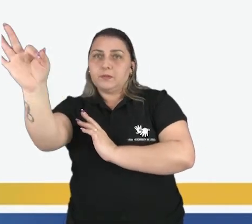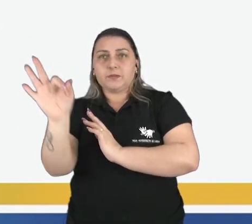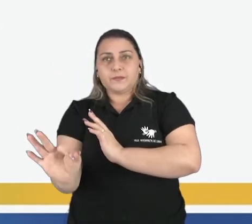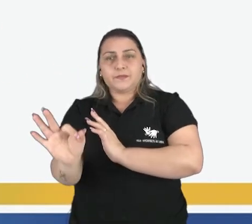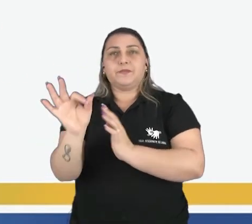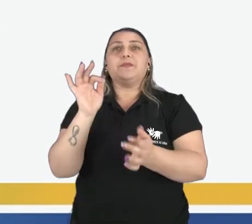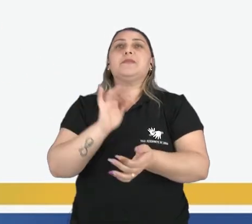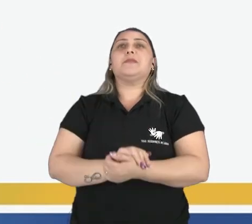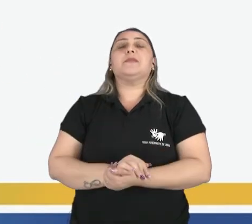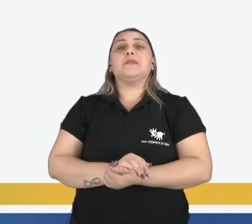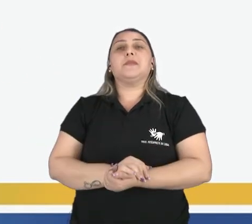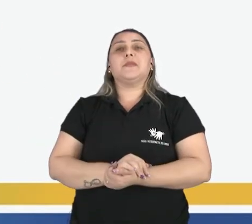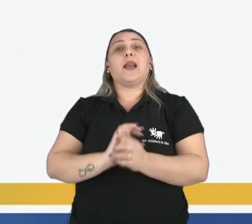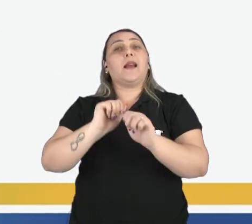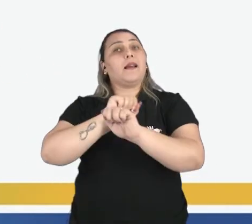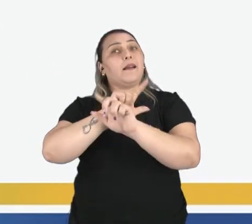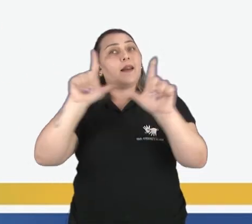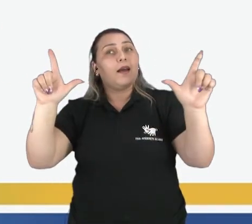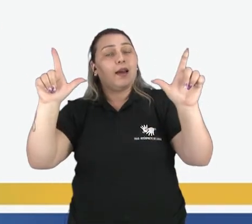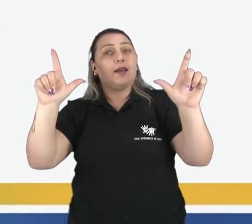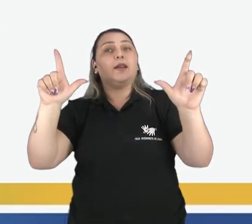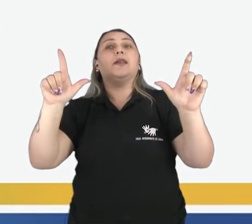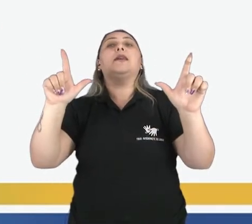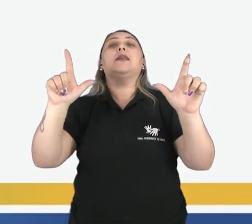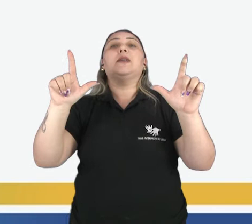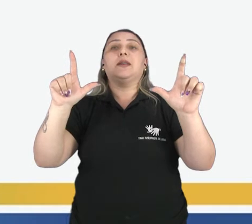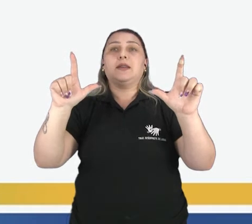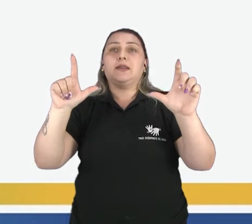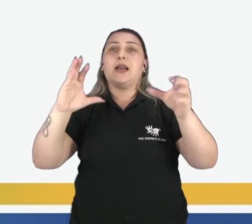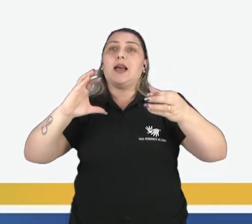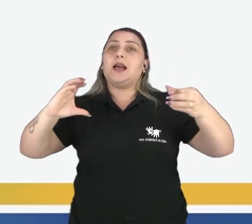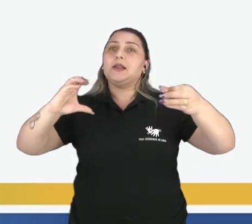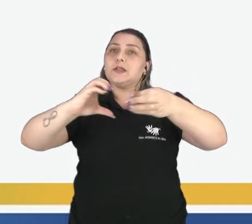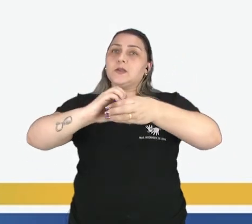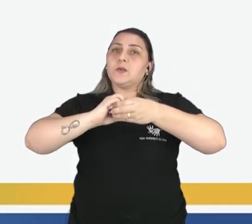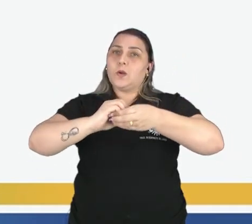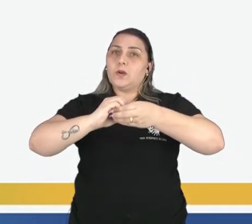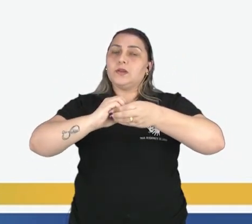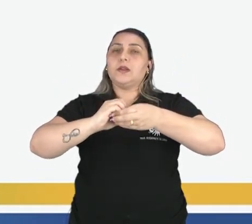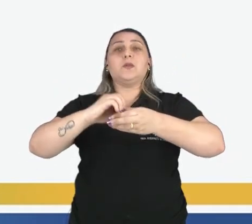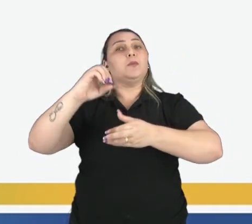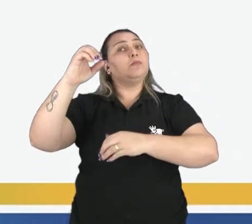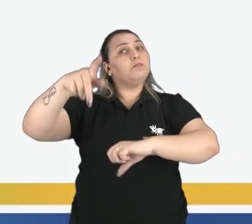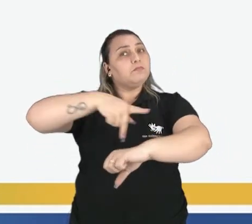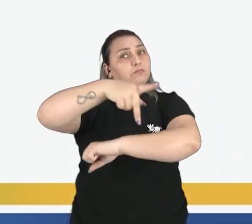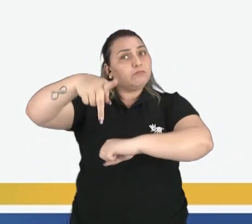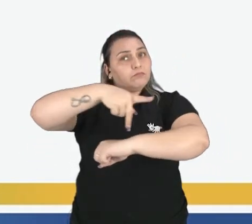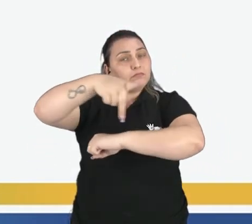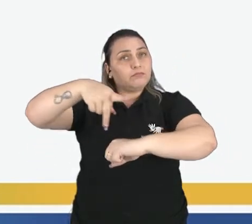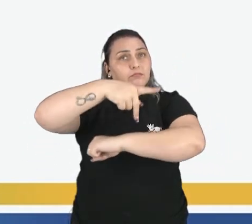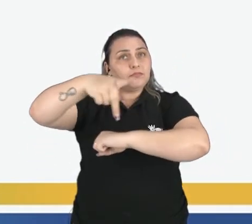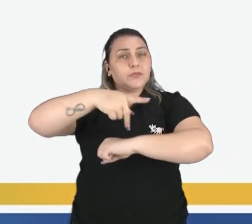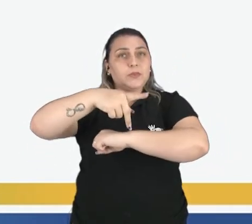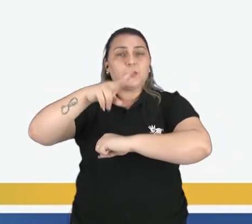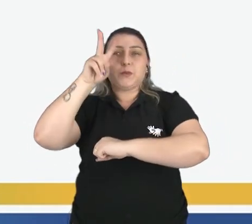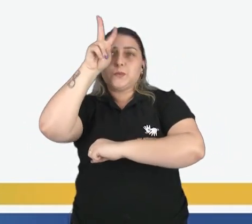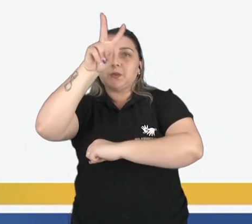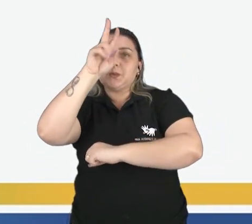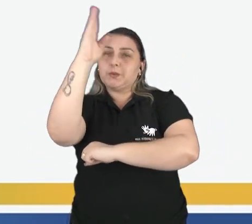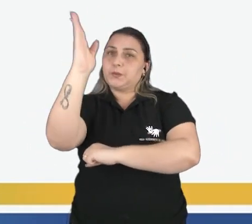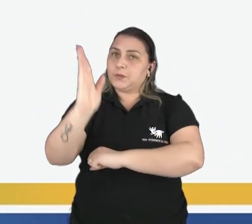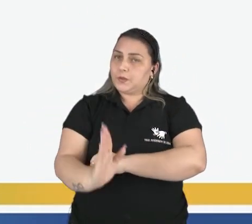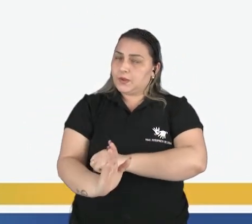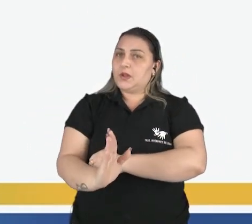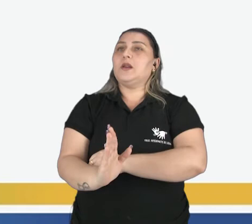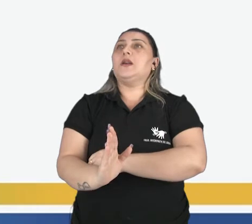46,6. Isso graças, claro, às cotas que foram estabelecidas no país, que faz com que uma história do Brasil